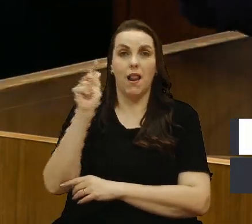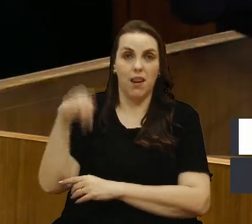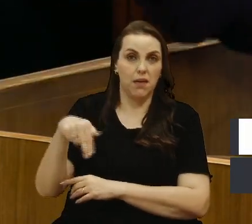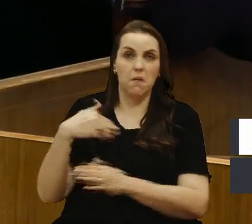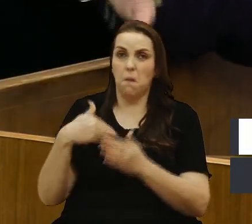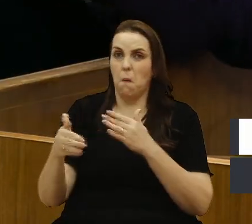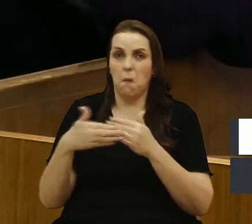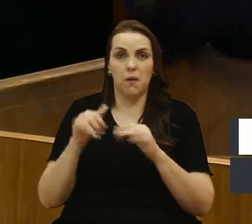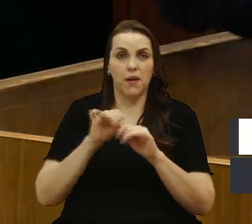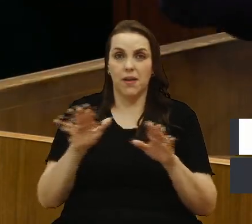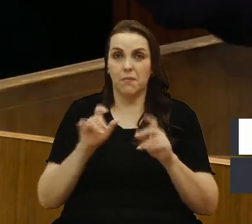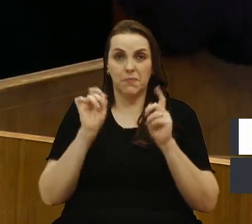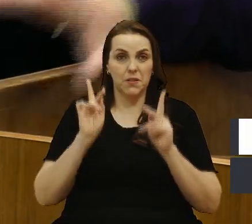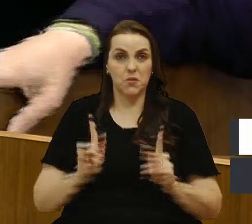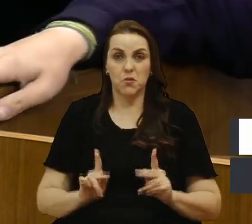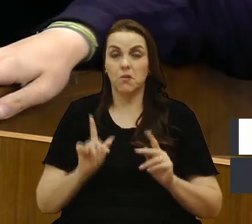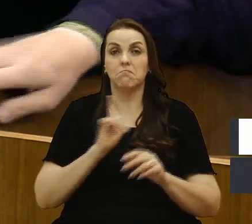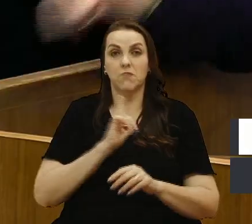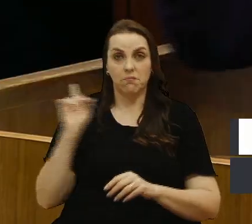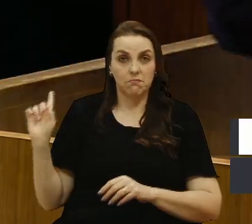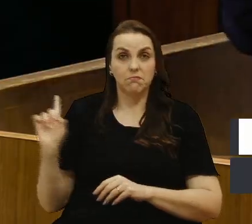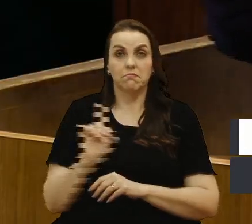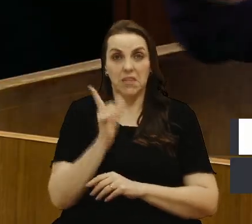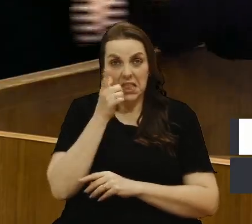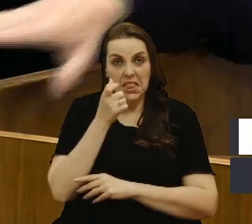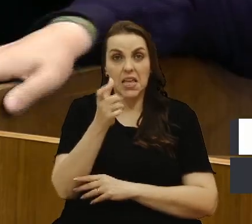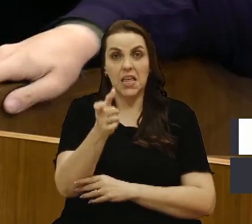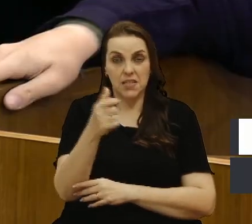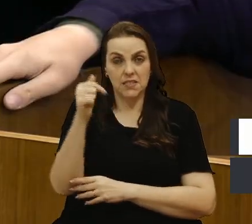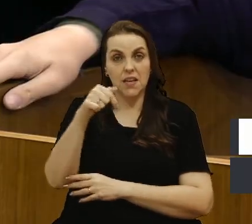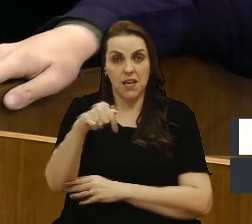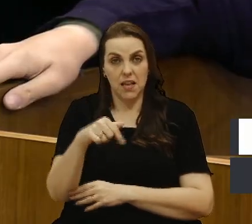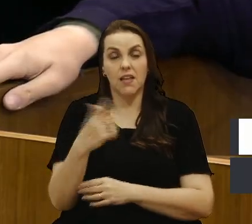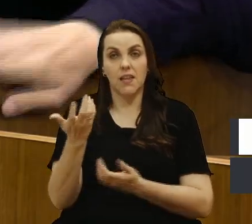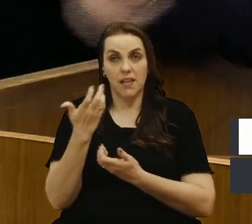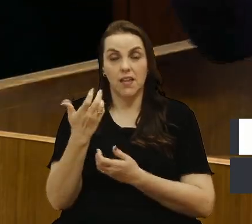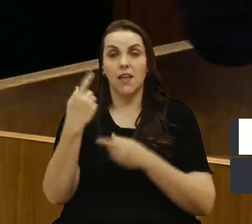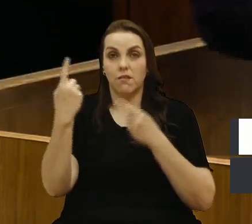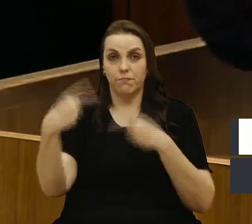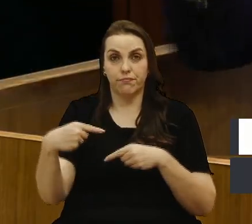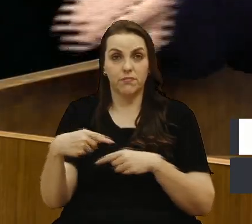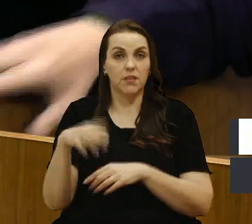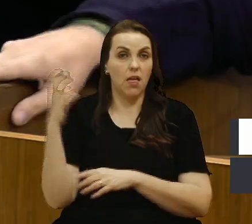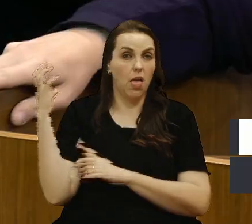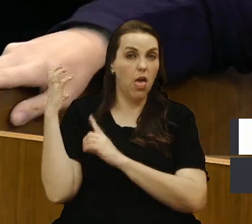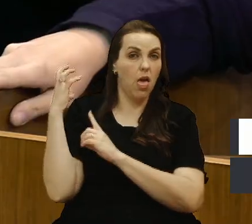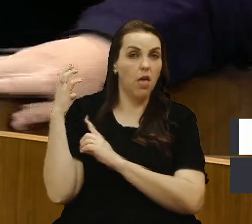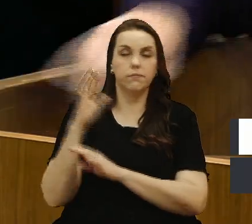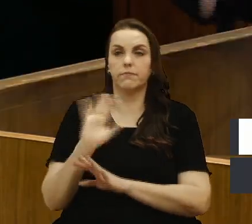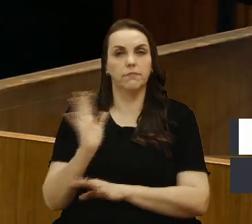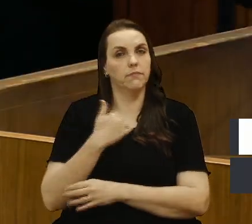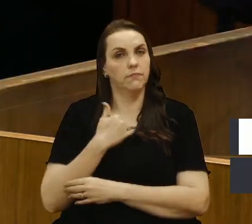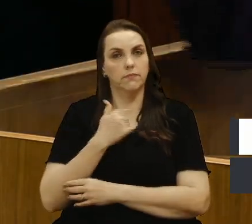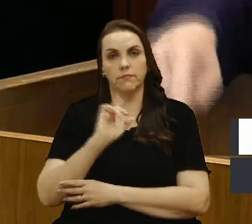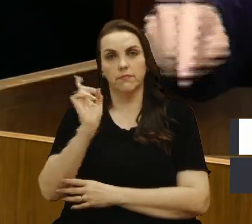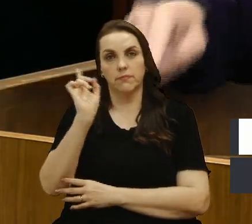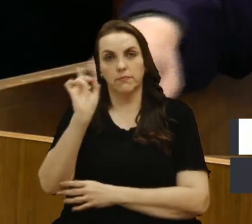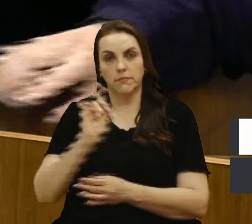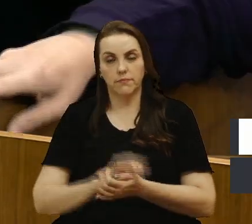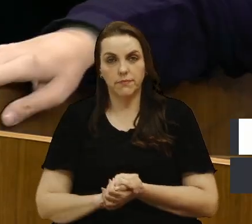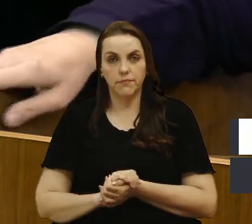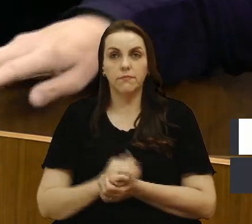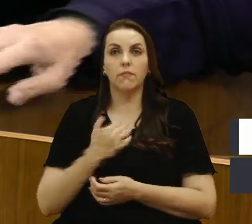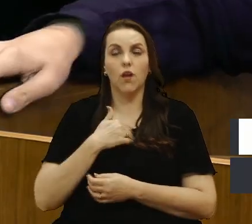Qualquer pessoa que tiver aqui um grande interesse e quiser vir aqui fazer bafo na nossa nuca, comigo não vai levar. E eu vou continuar